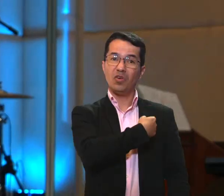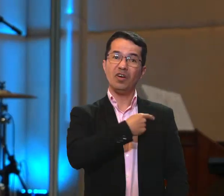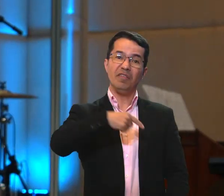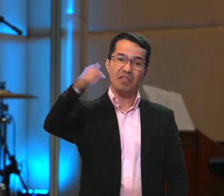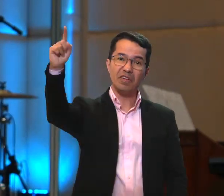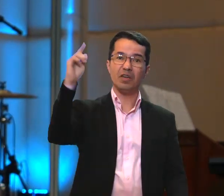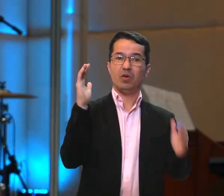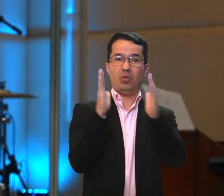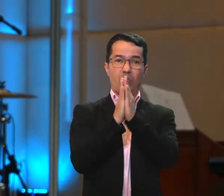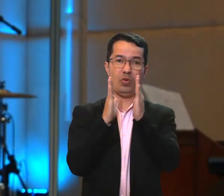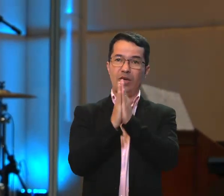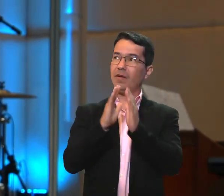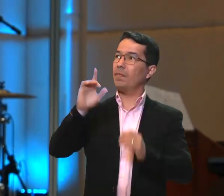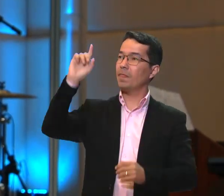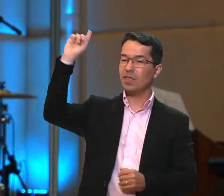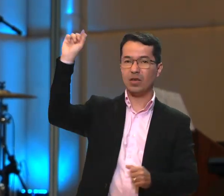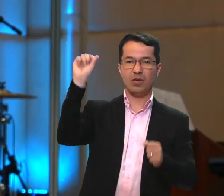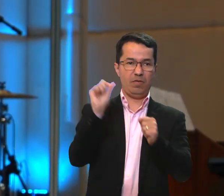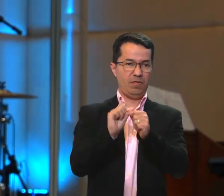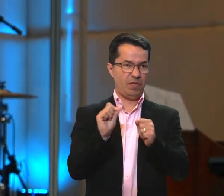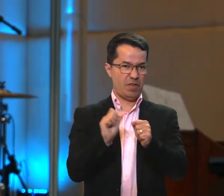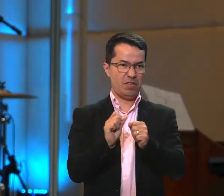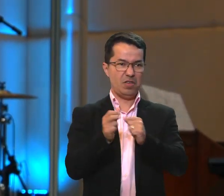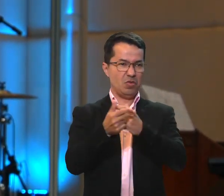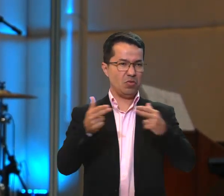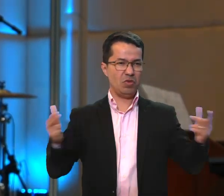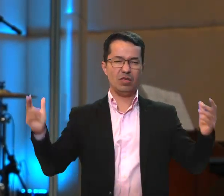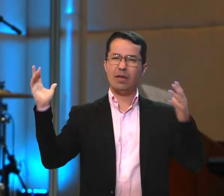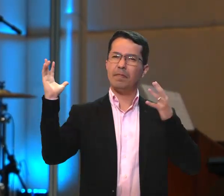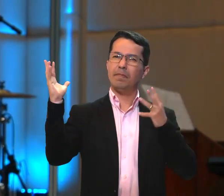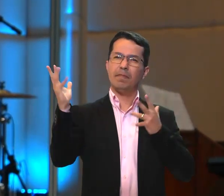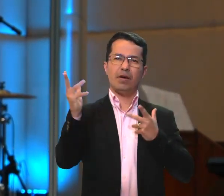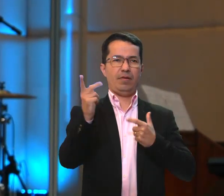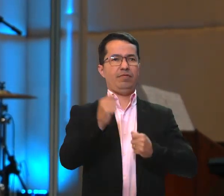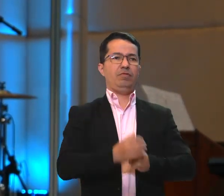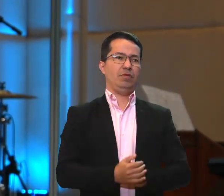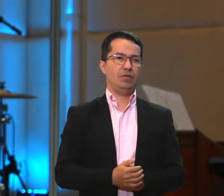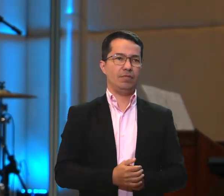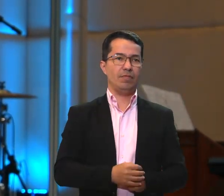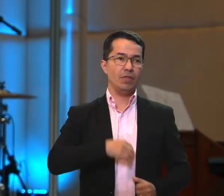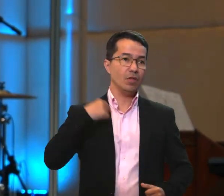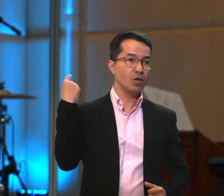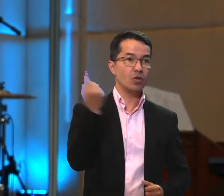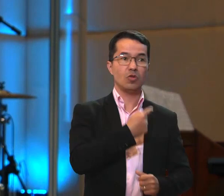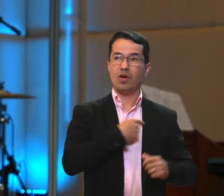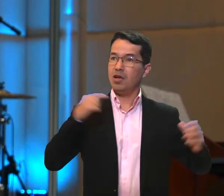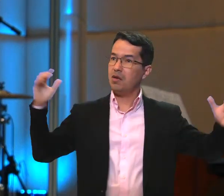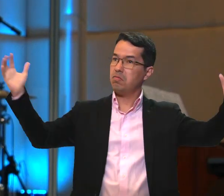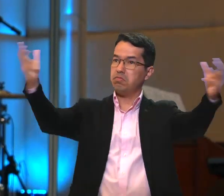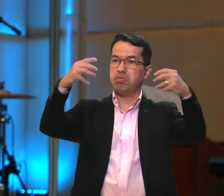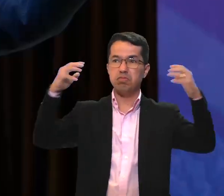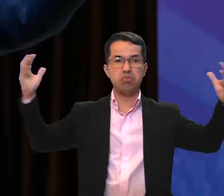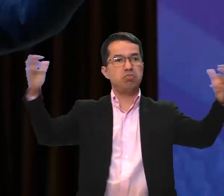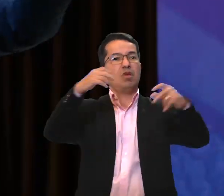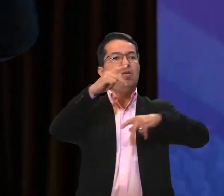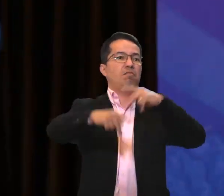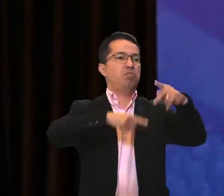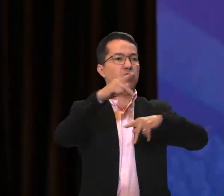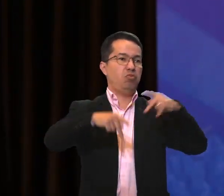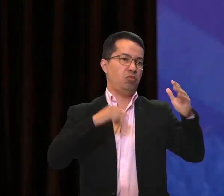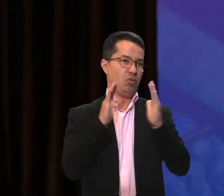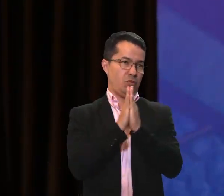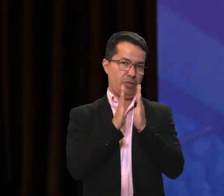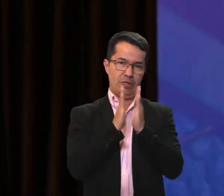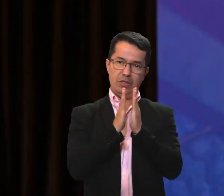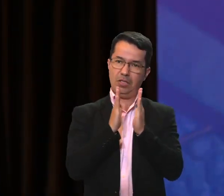vai fazer coisas tremendas. Nós vamos reunir o povo para orar. Ainda estava lendo